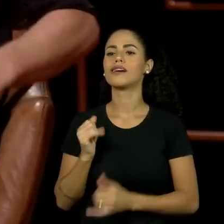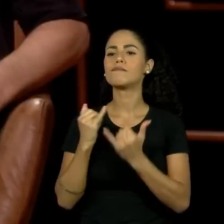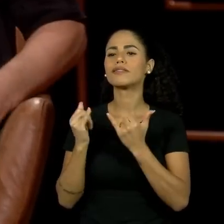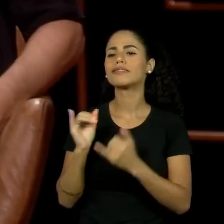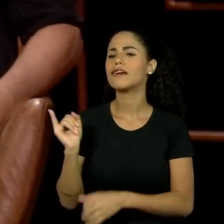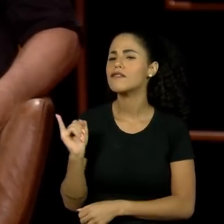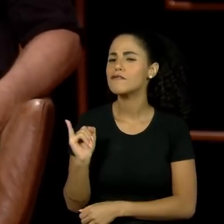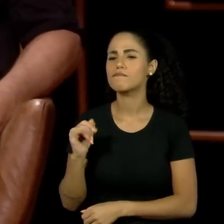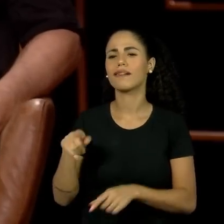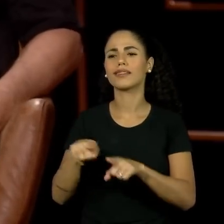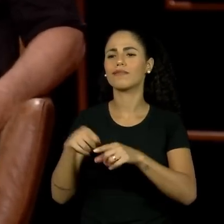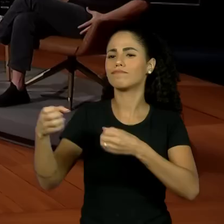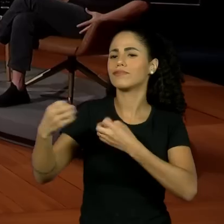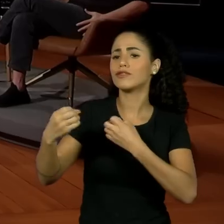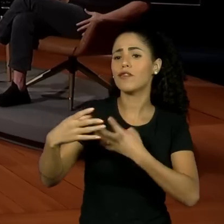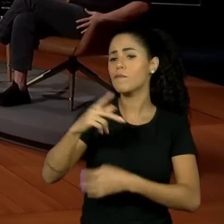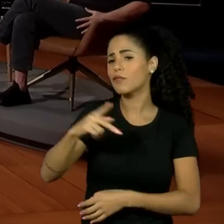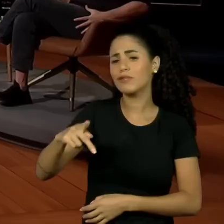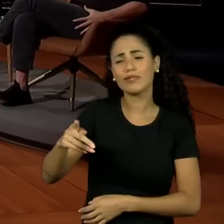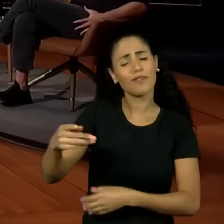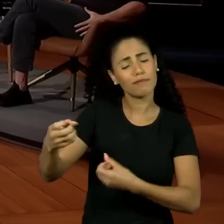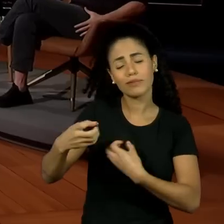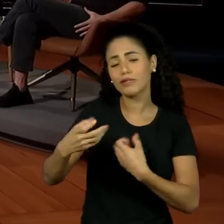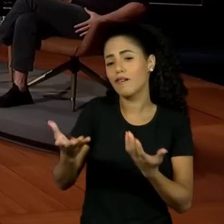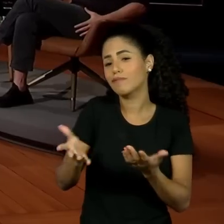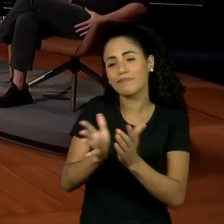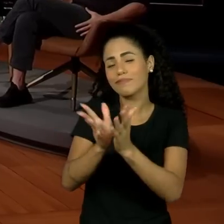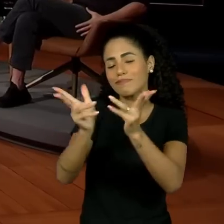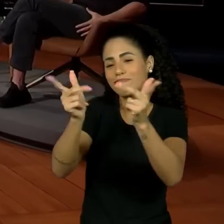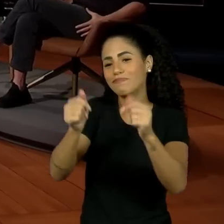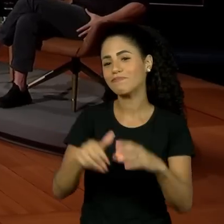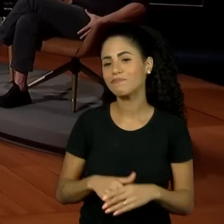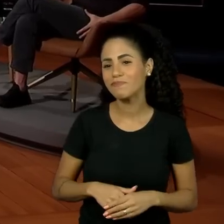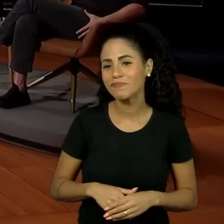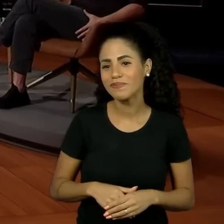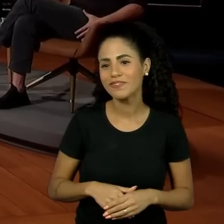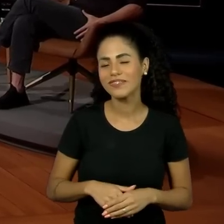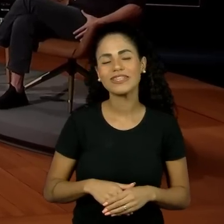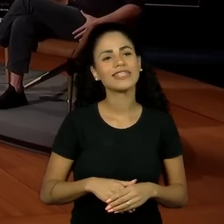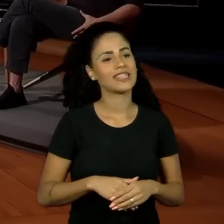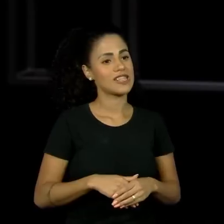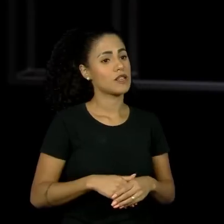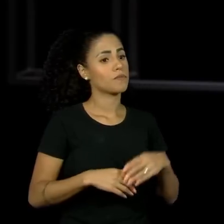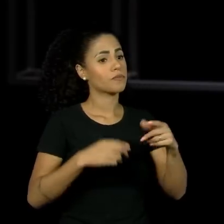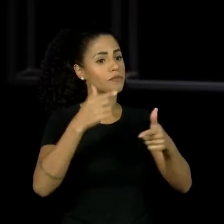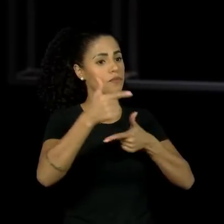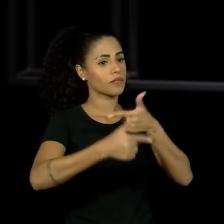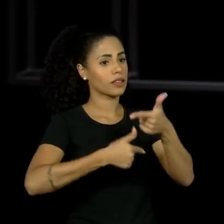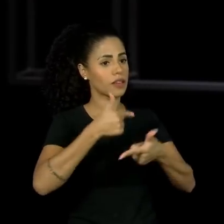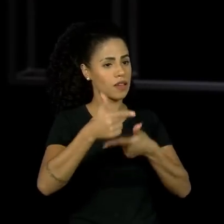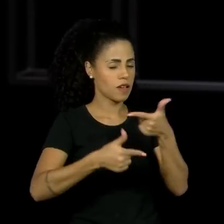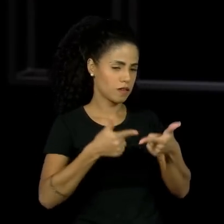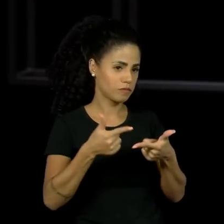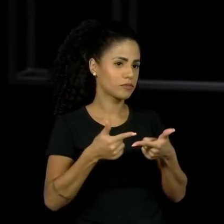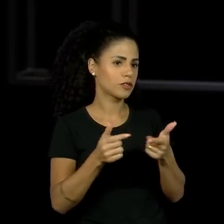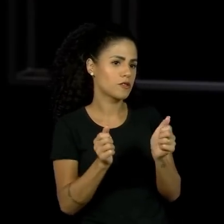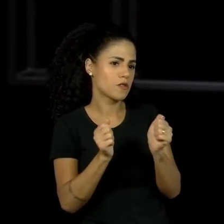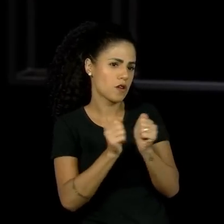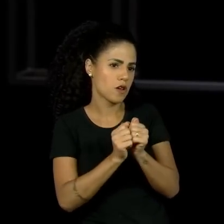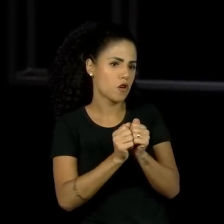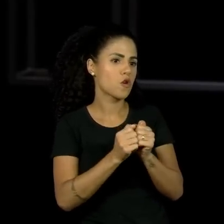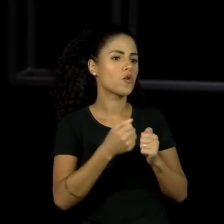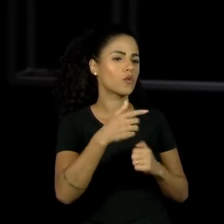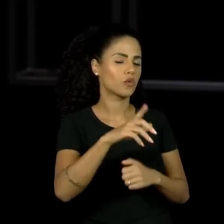minha mestra também. Que demais. Maravilhosa. Bom, e você trabalhou também com o Gerald Thomas na época